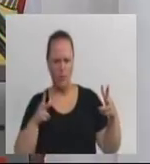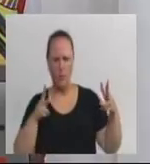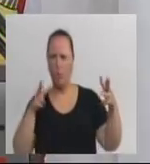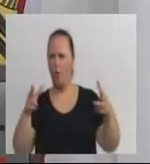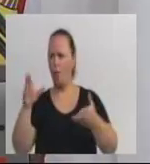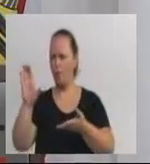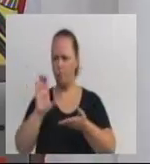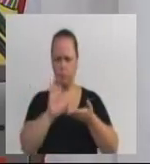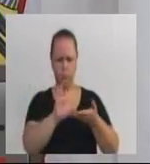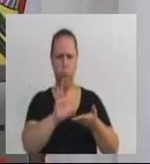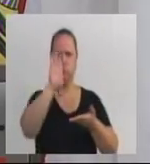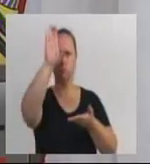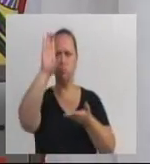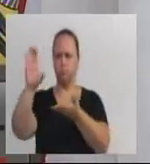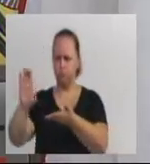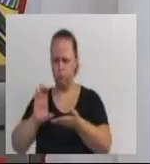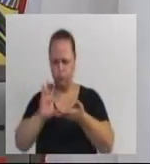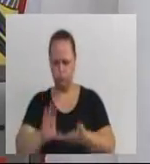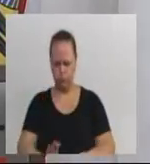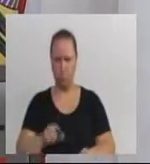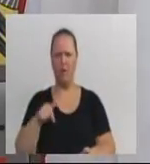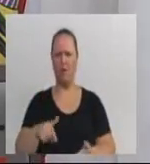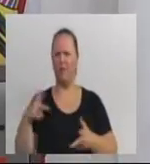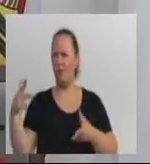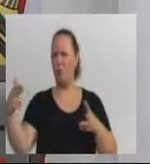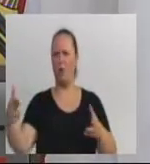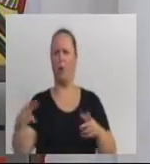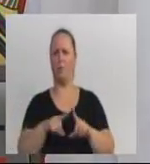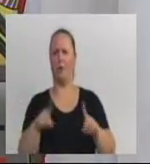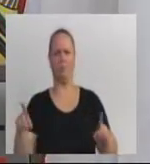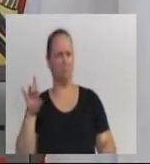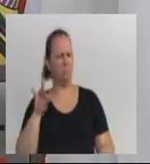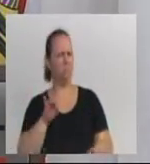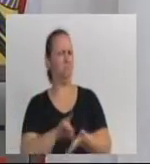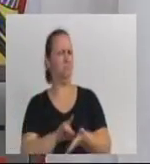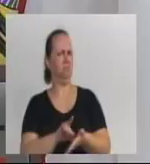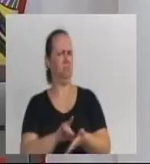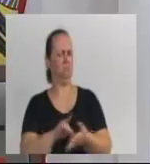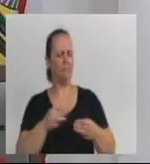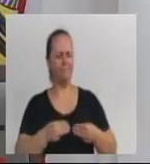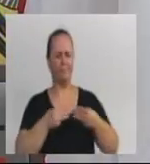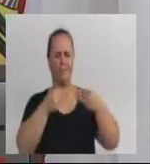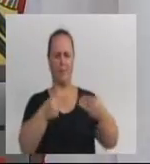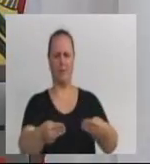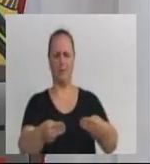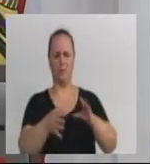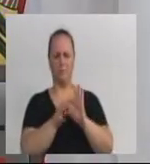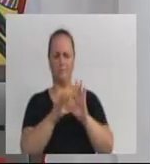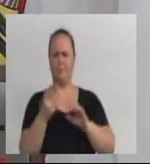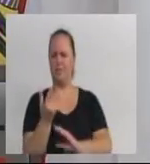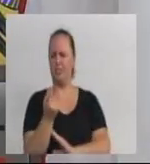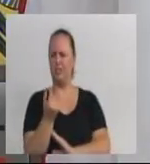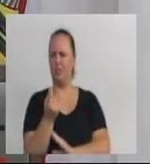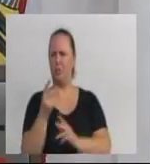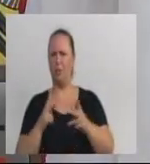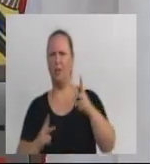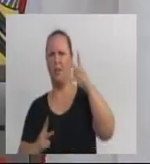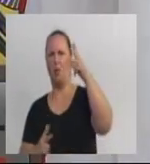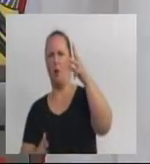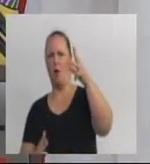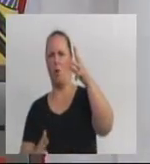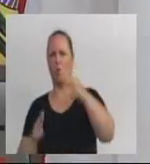Vale do Itajaí. Eu fico imaginando a cabeça de um ministro de Estado, de Integração Nacional, tendo que